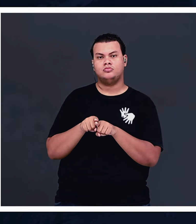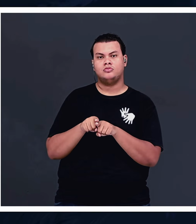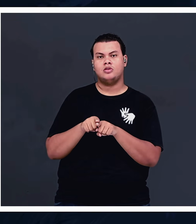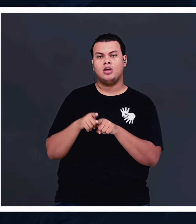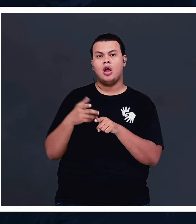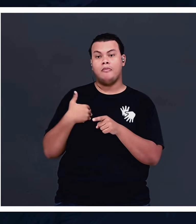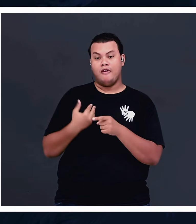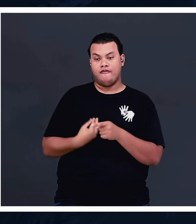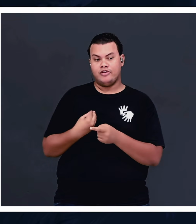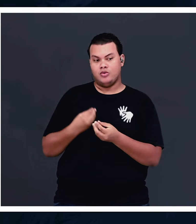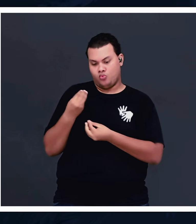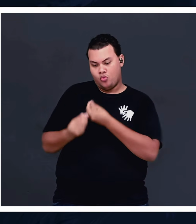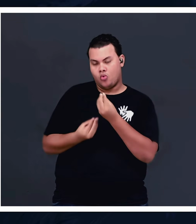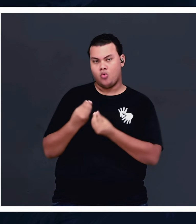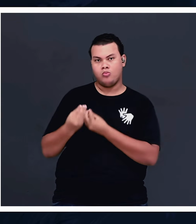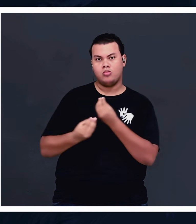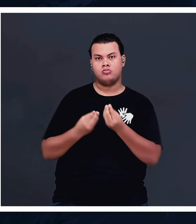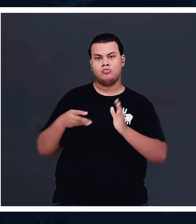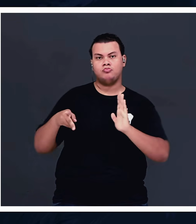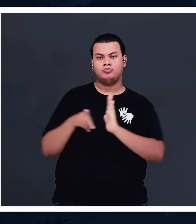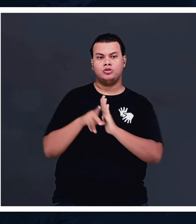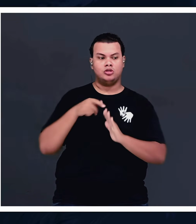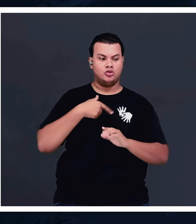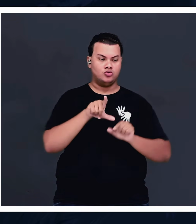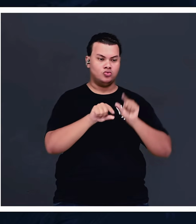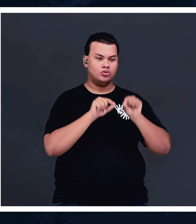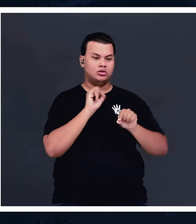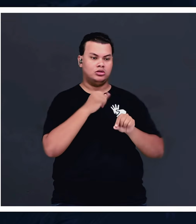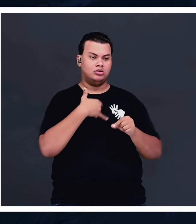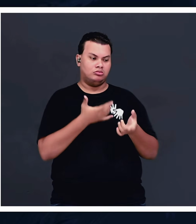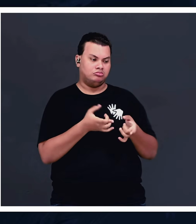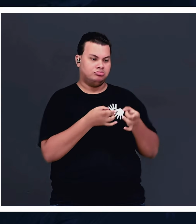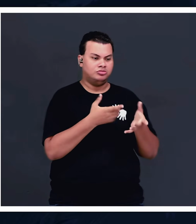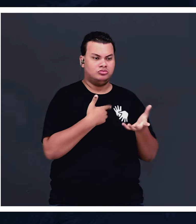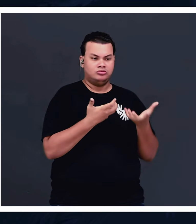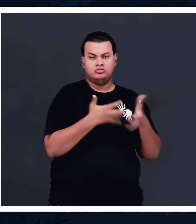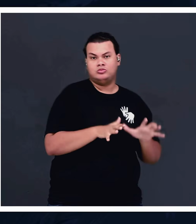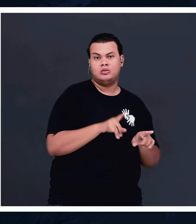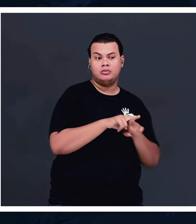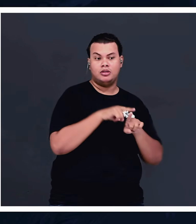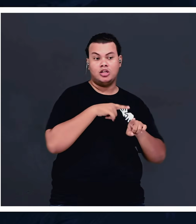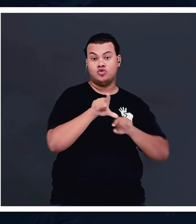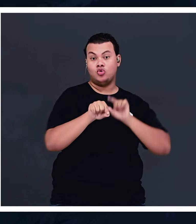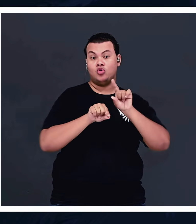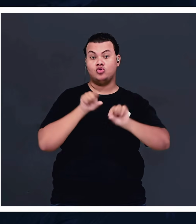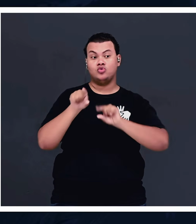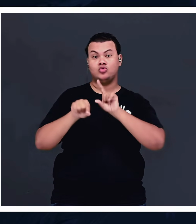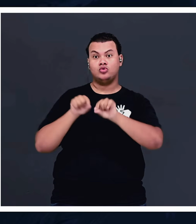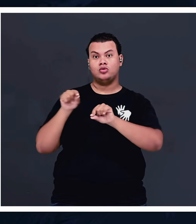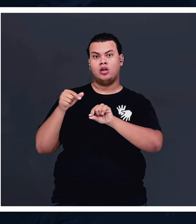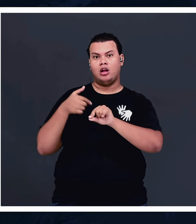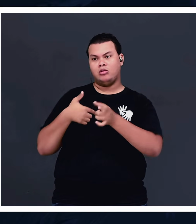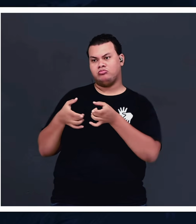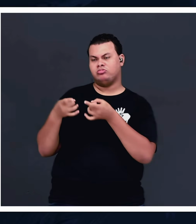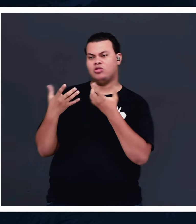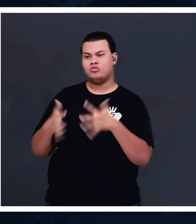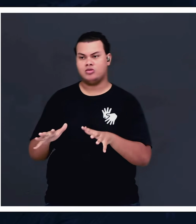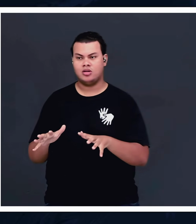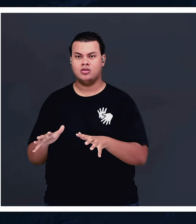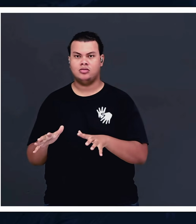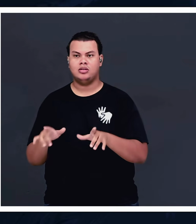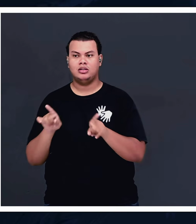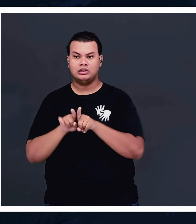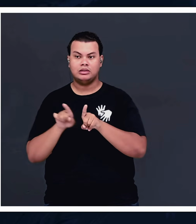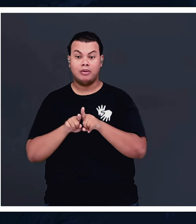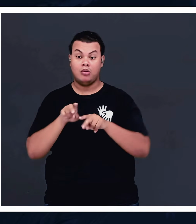da renúncia que nós temos diante de uma decisão, porque cada escolha ela é uma renúncia, a gente renuncia a isso